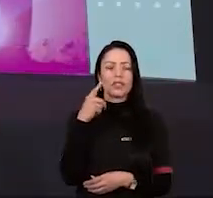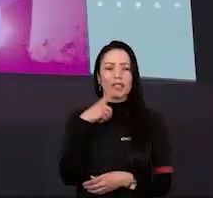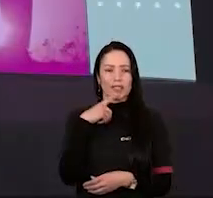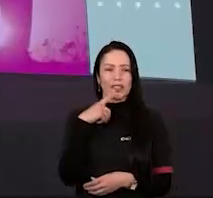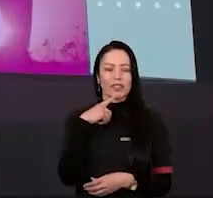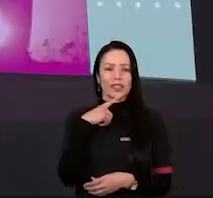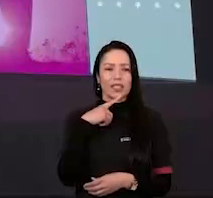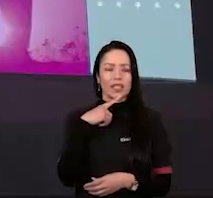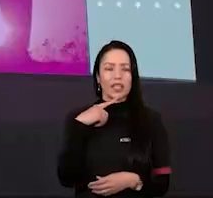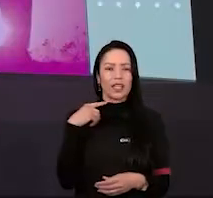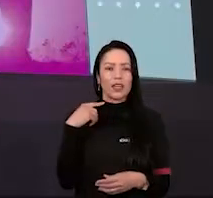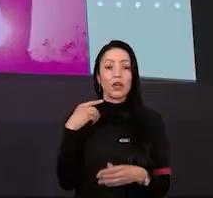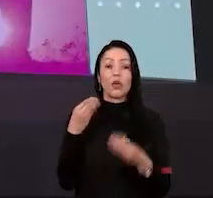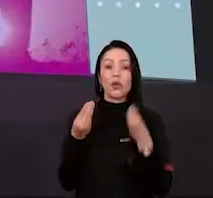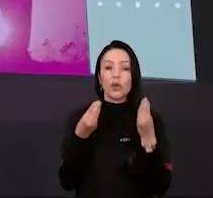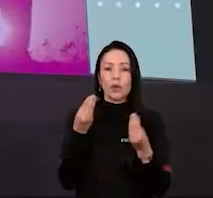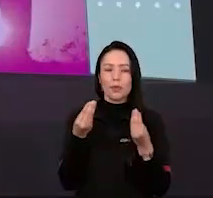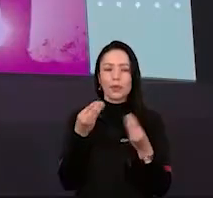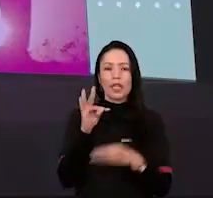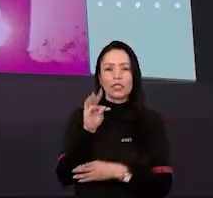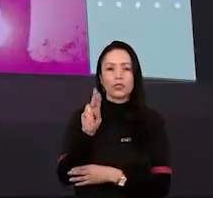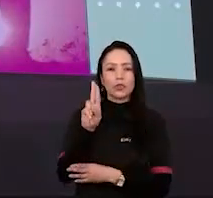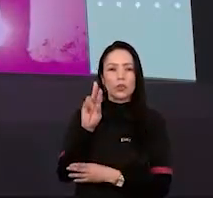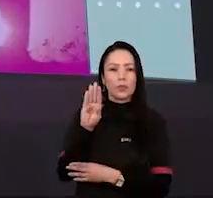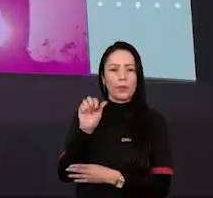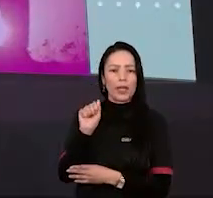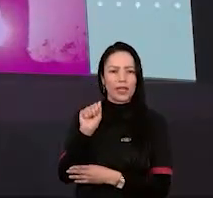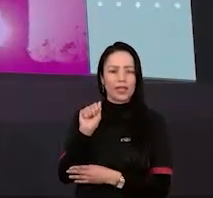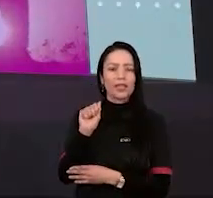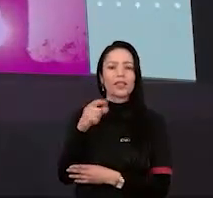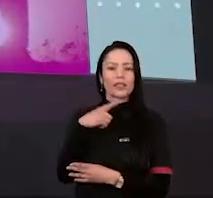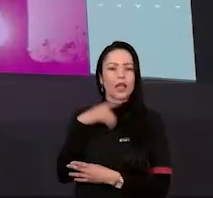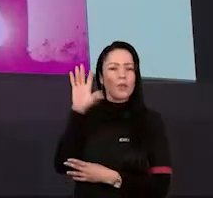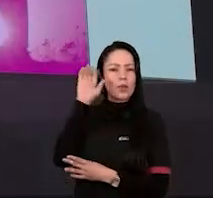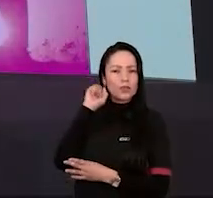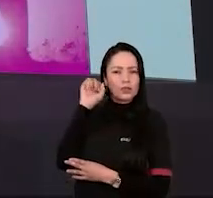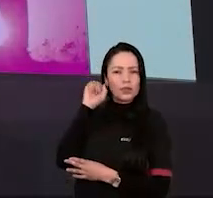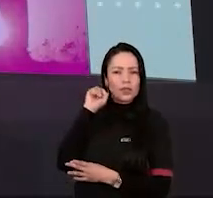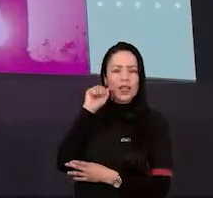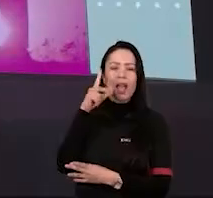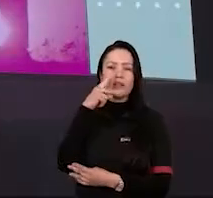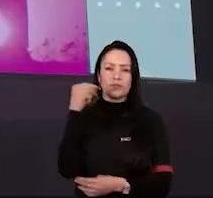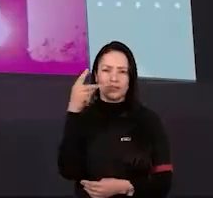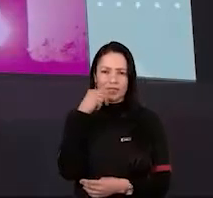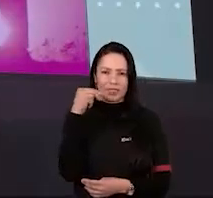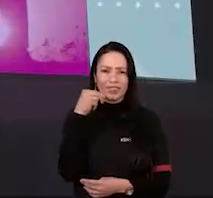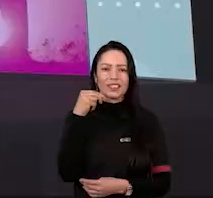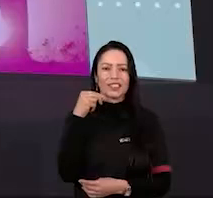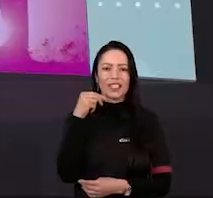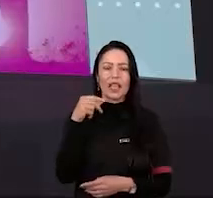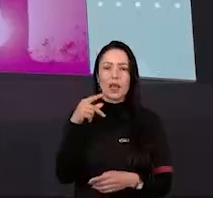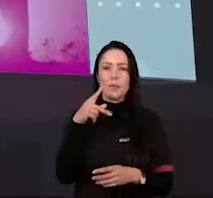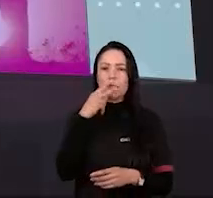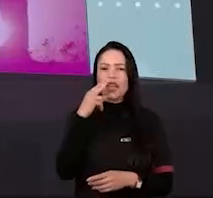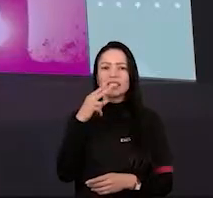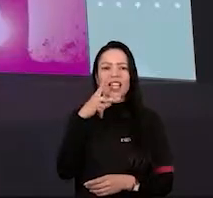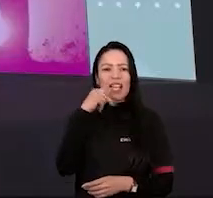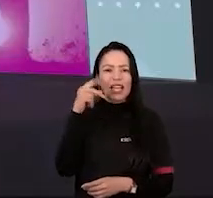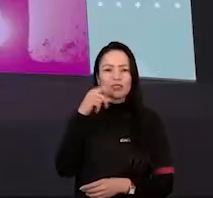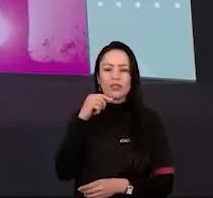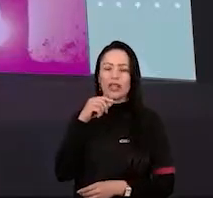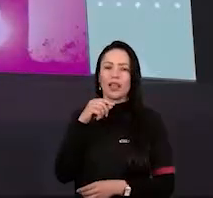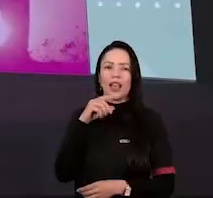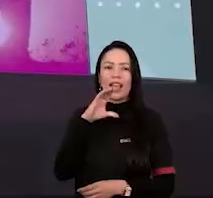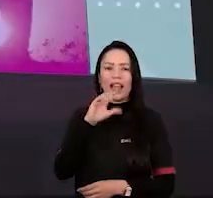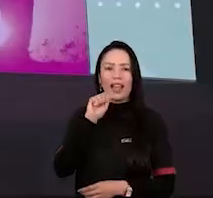ascendente, que é exatamente através da tuba auditiva, que são exatamente os felinos que eu chamo carinhosamente de gatos catarrentos,